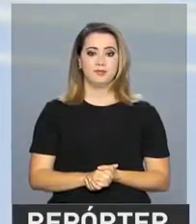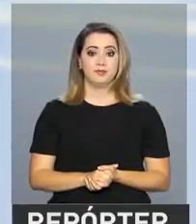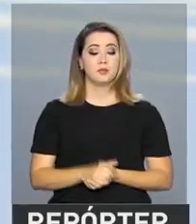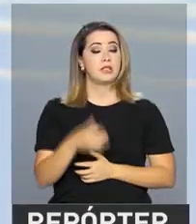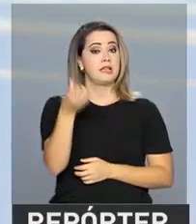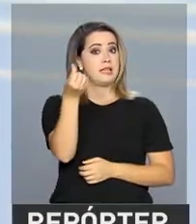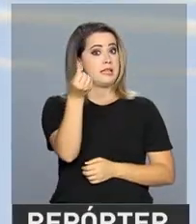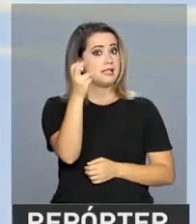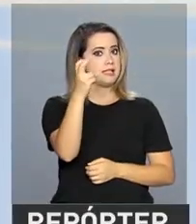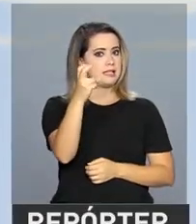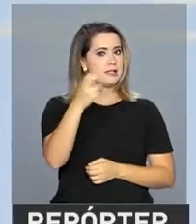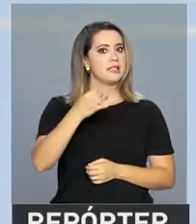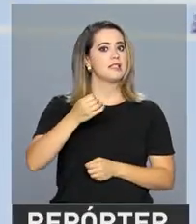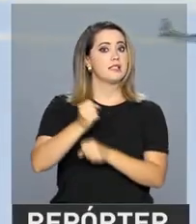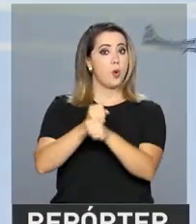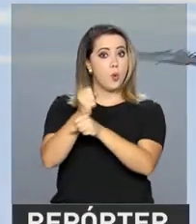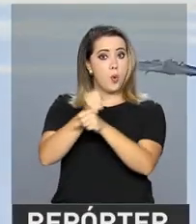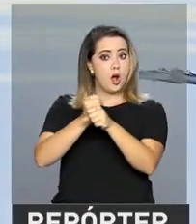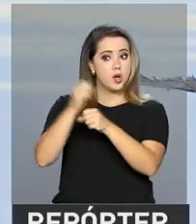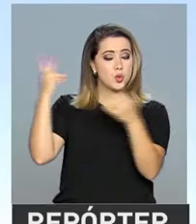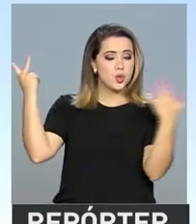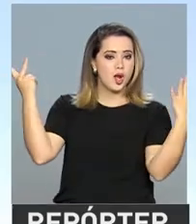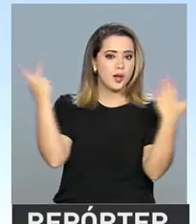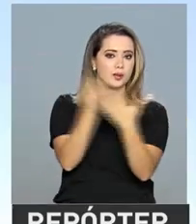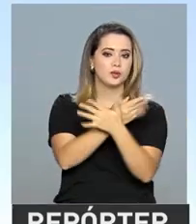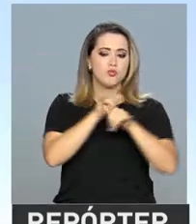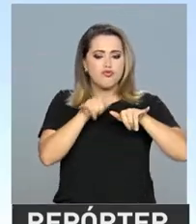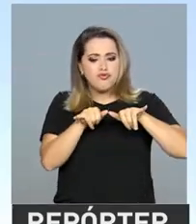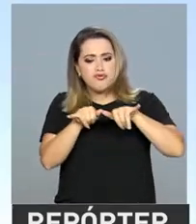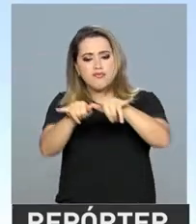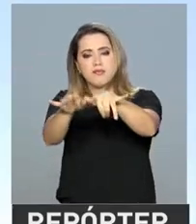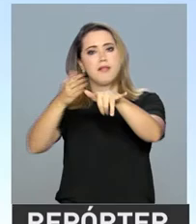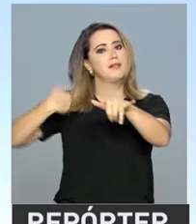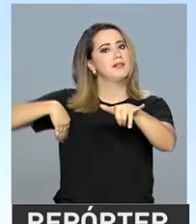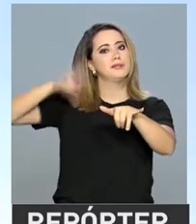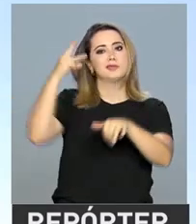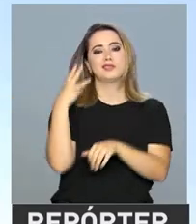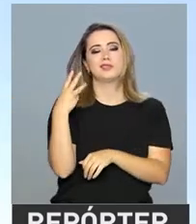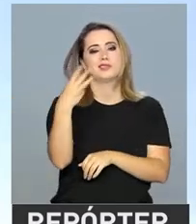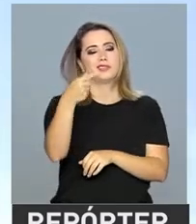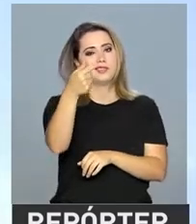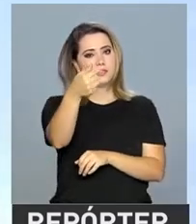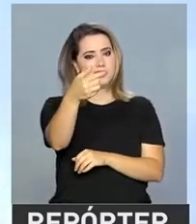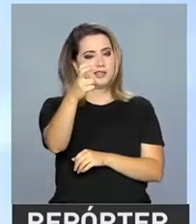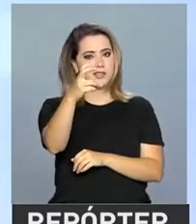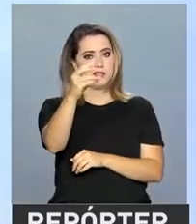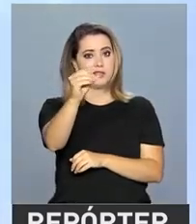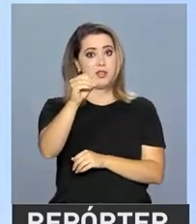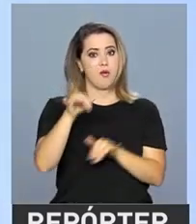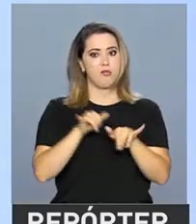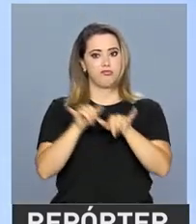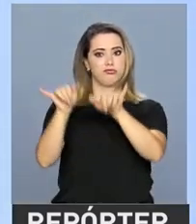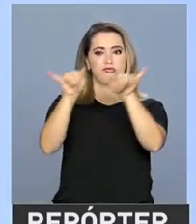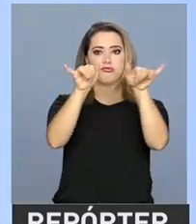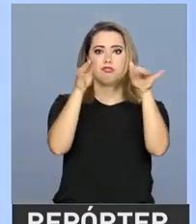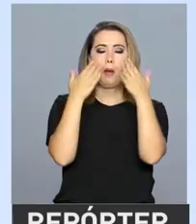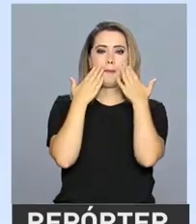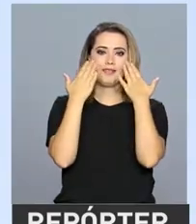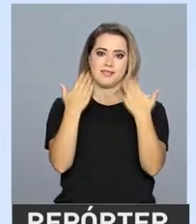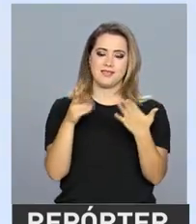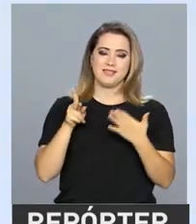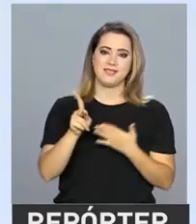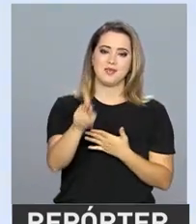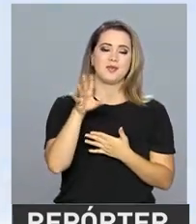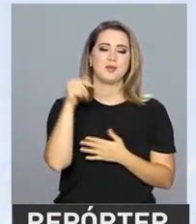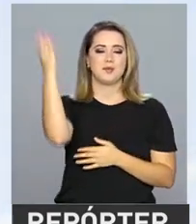Em 65 anos de existência, a Esquadrilha da Fumaça já realizou mais de 3.750 demonstrações em todo o Brasil e